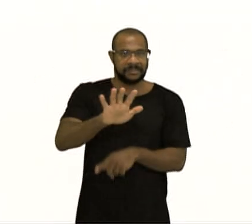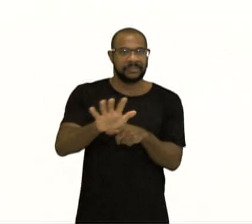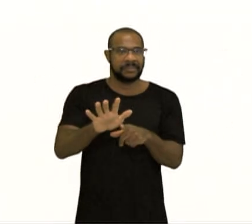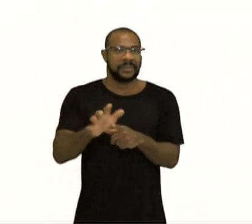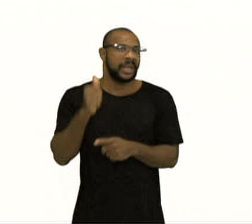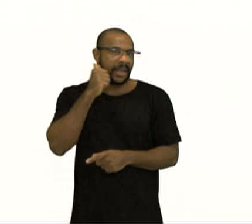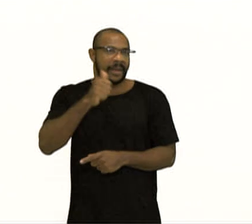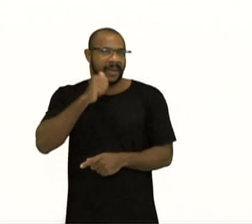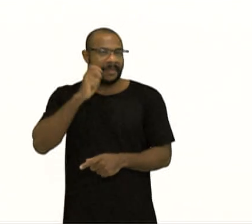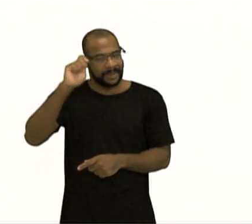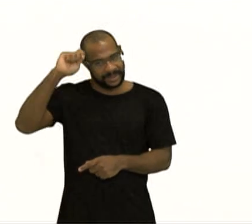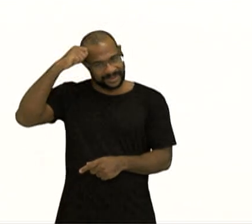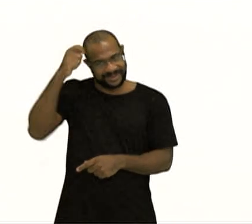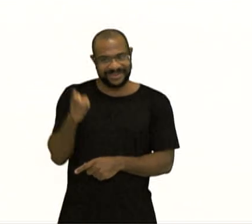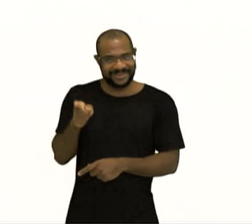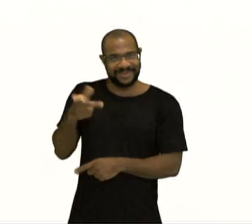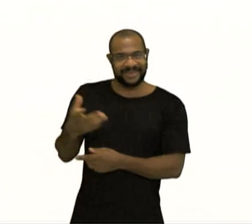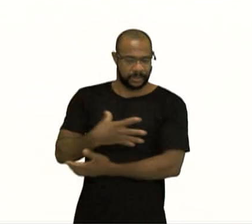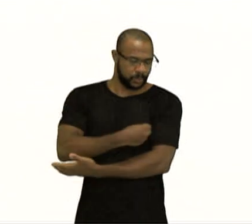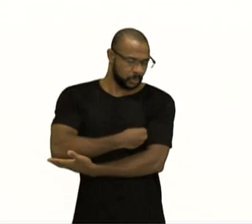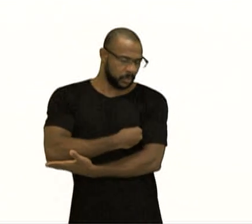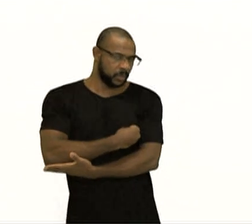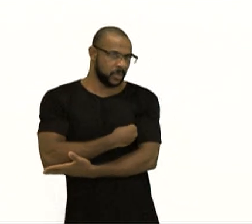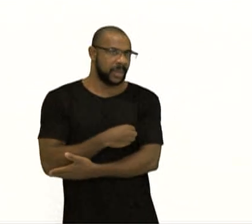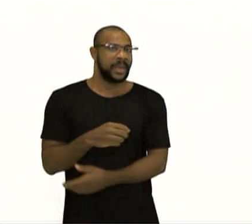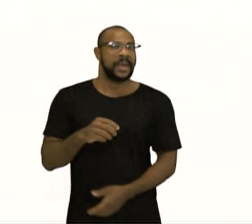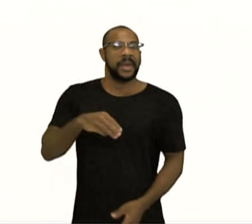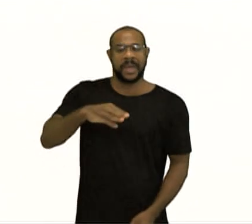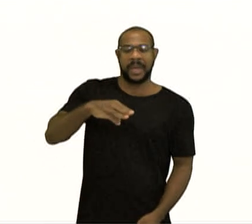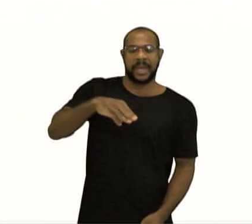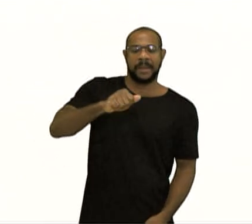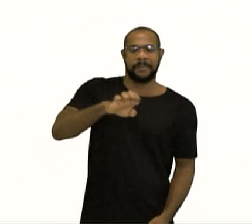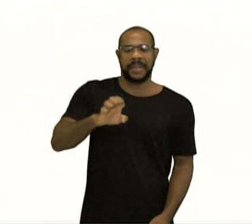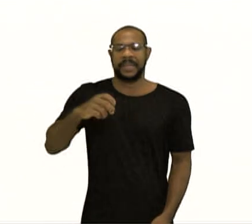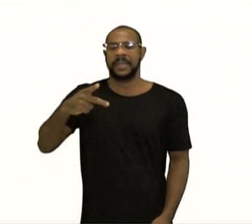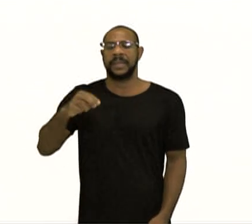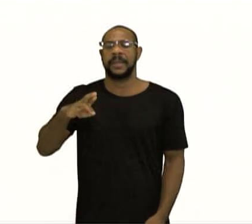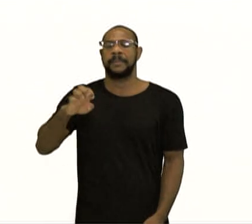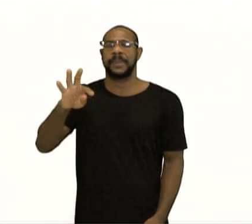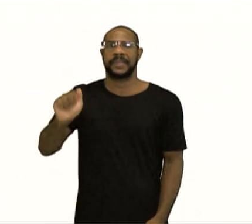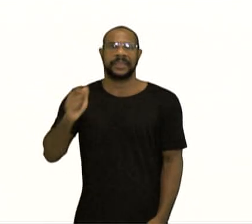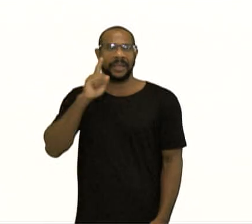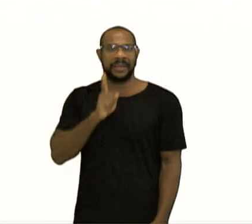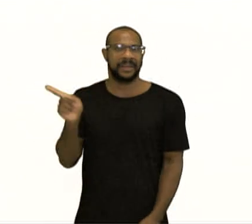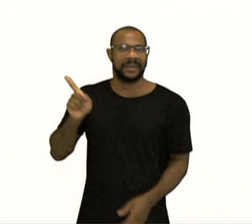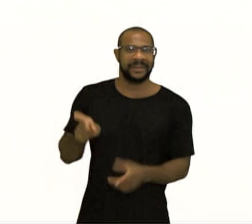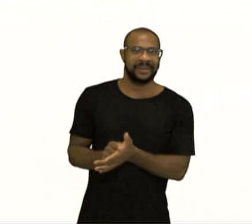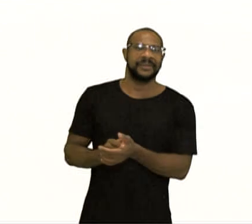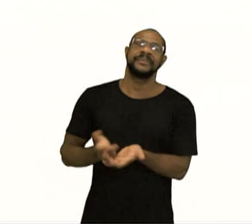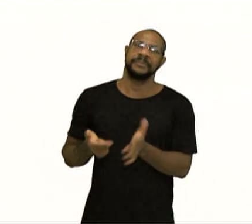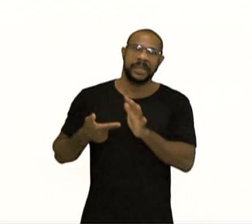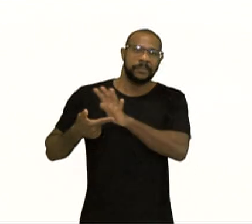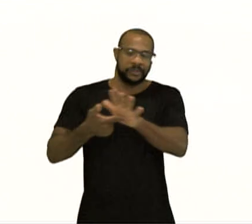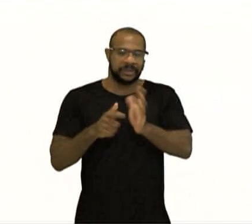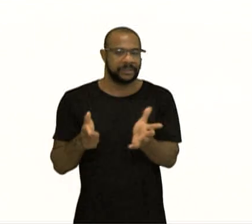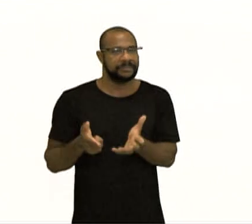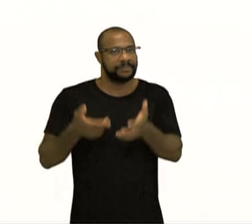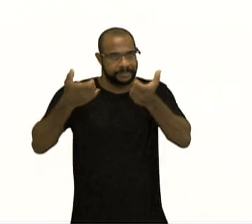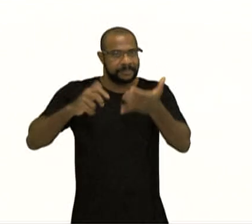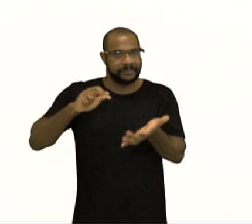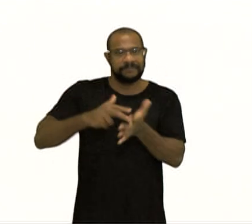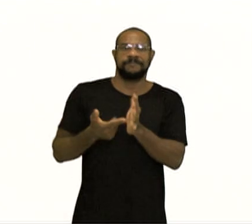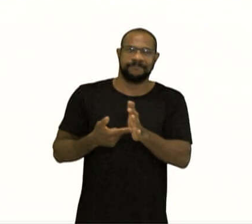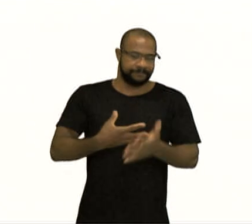mãe preta, né, essa expressão que foi cunhada por essas crianças para designar essas africanas que os